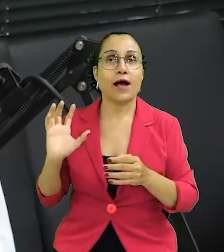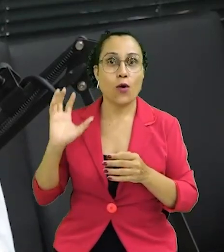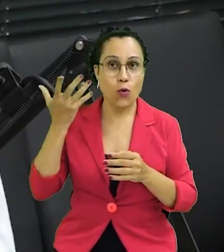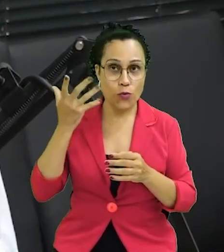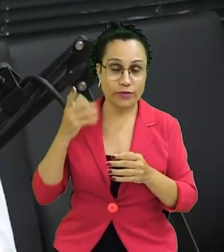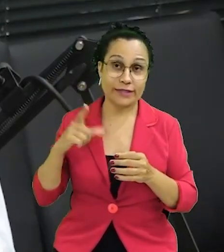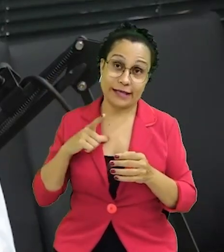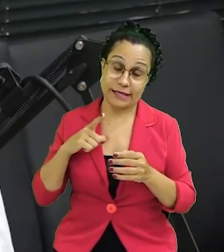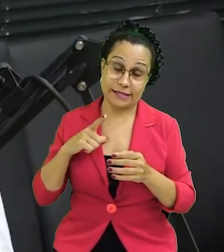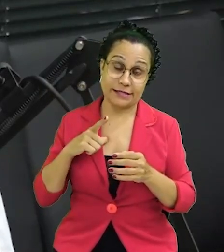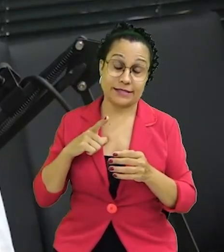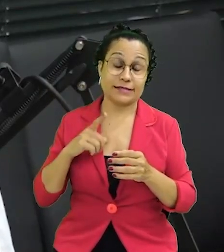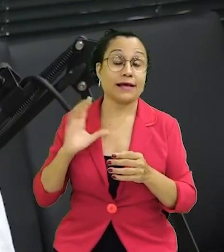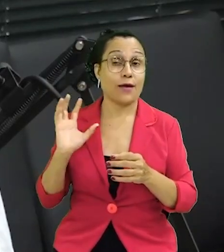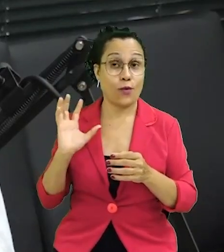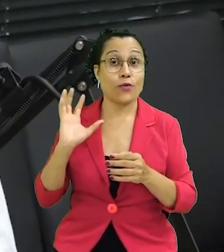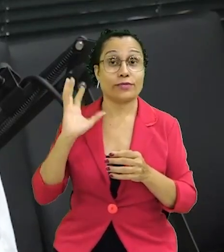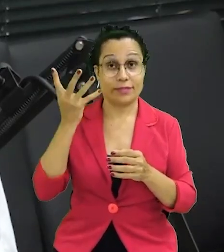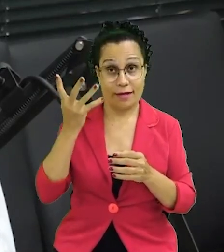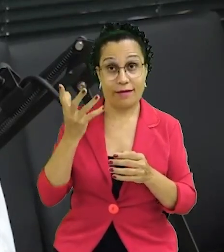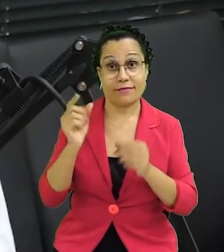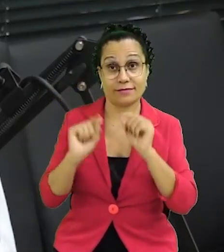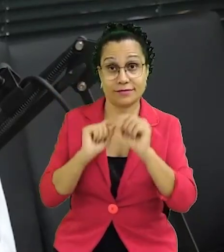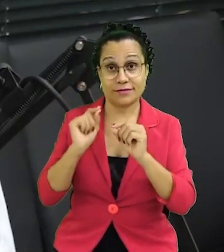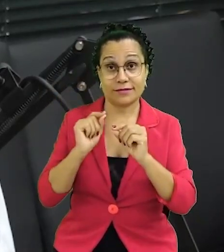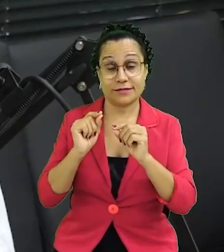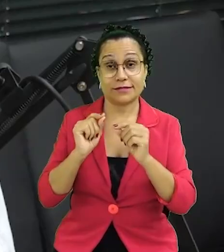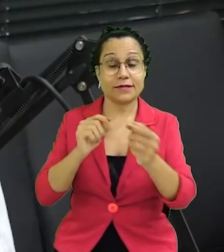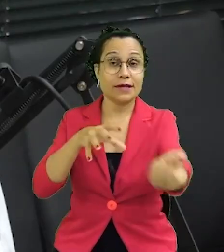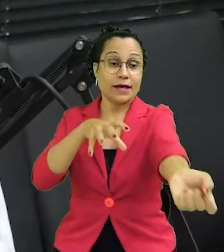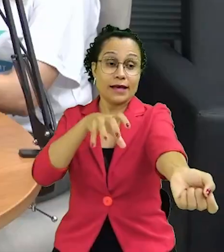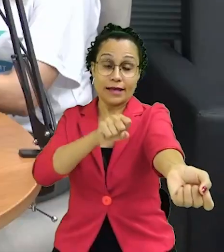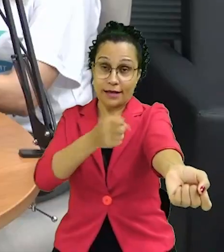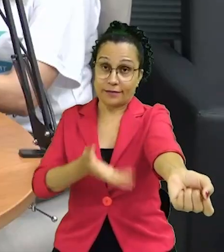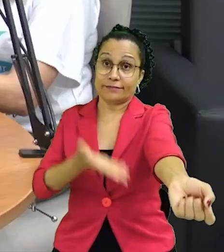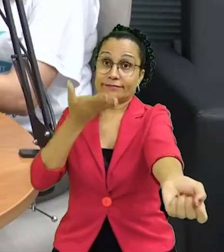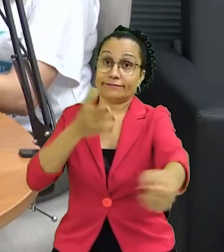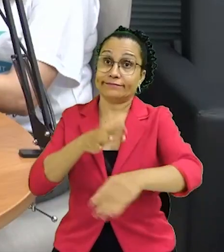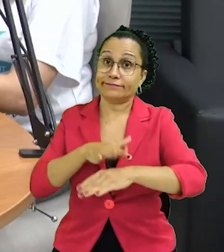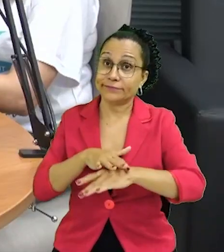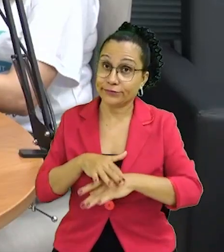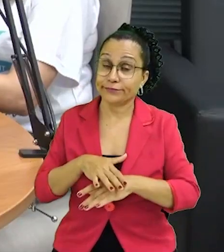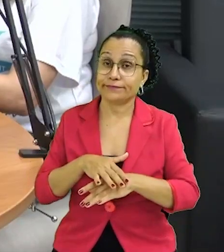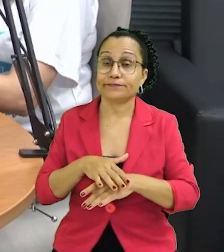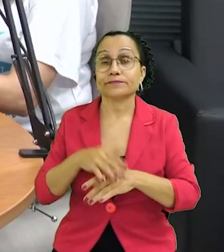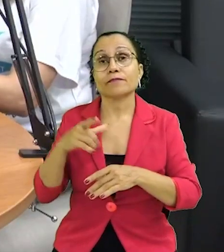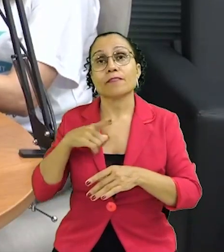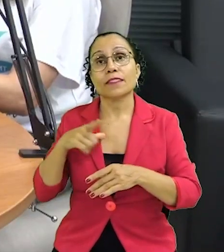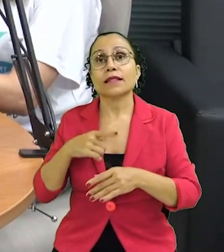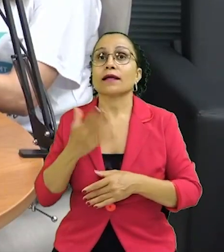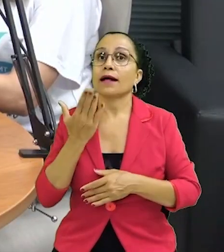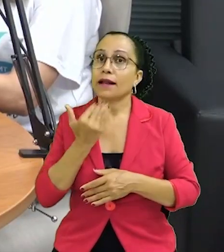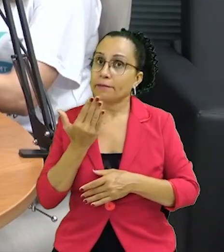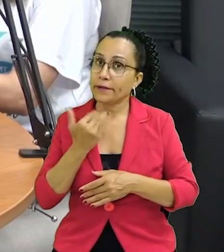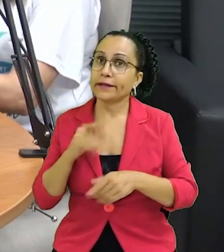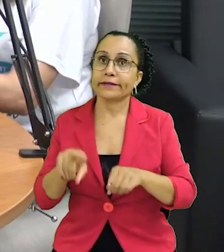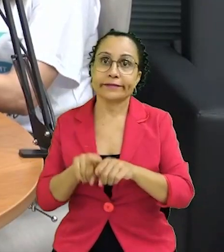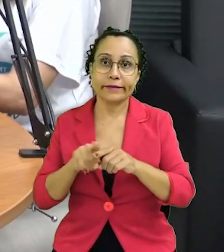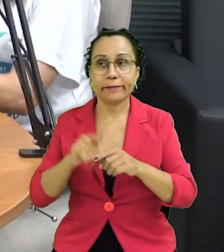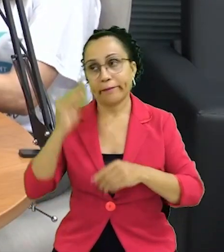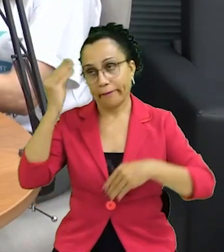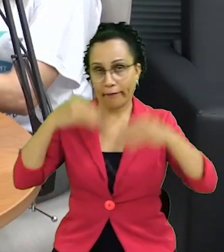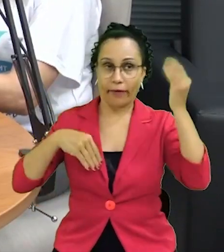patologias, essa é uma das patologias, hipertensão arterial. Fora todo outro contexto, né? Alimentação e sedentarismo